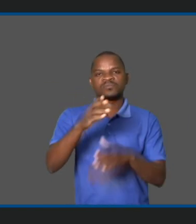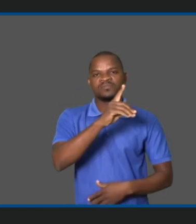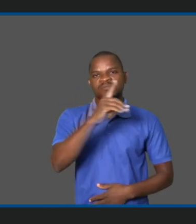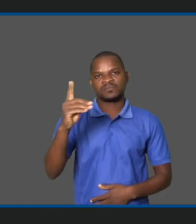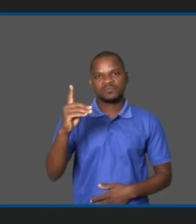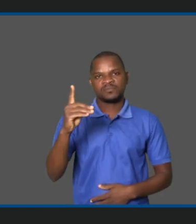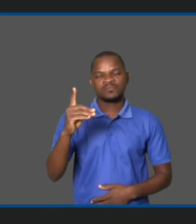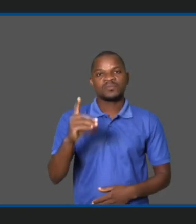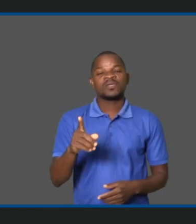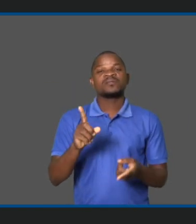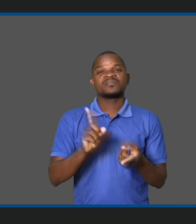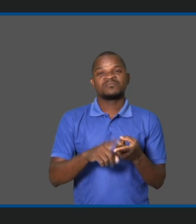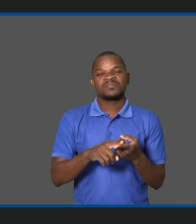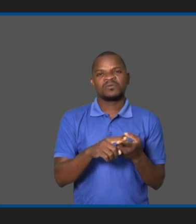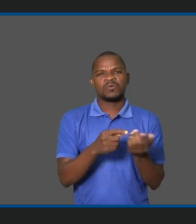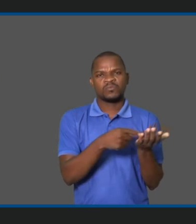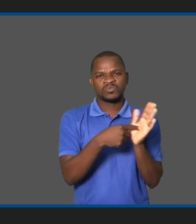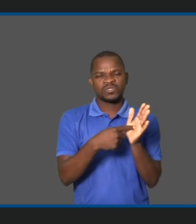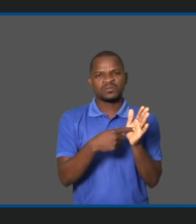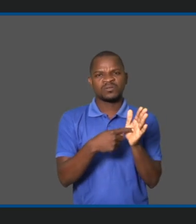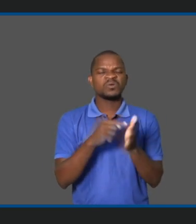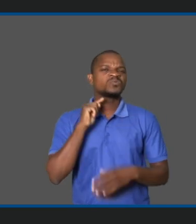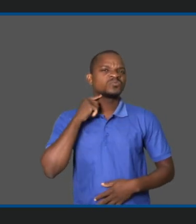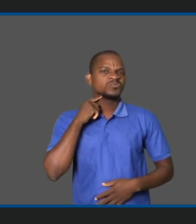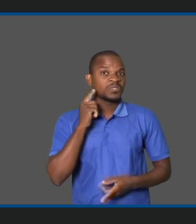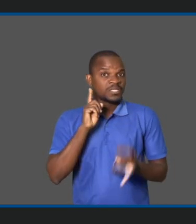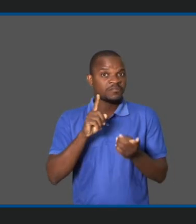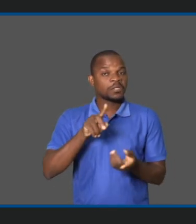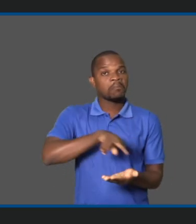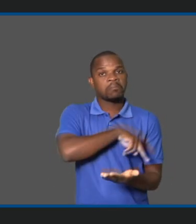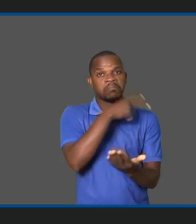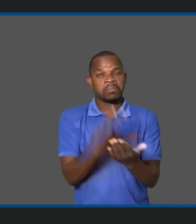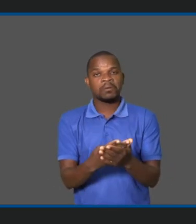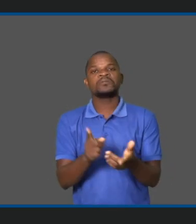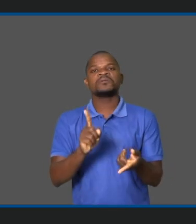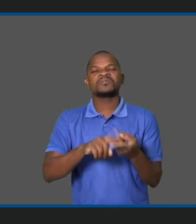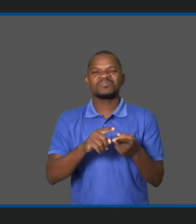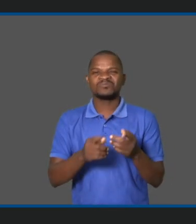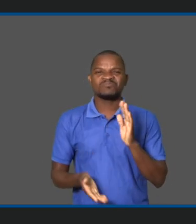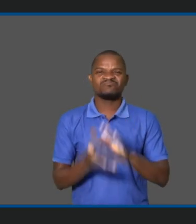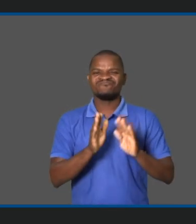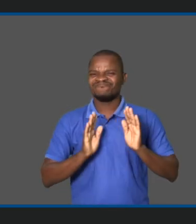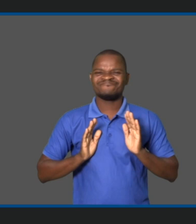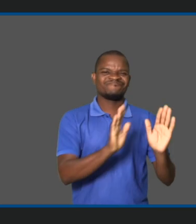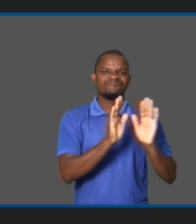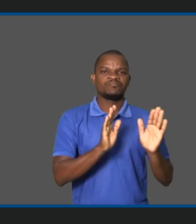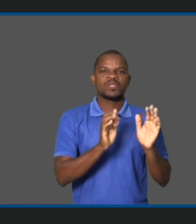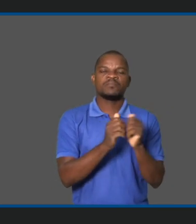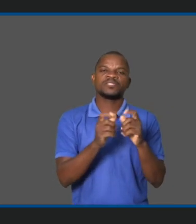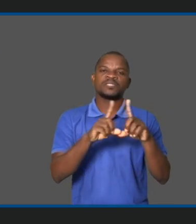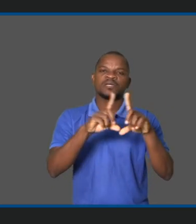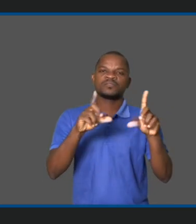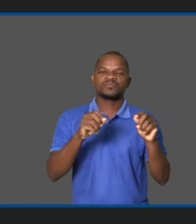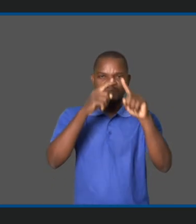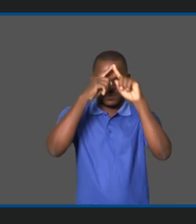suja, acho que até deixou cair a empurar e tudo. Eu acho que isto não é ação da polícia, eu acho que a polícia deve orar o